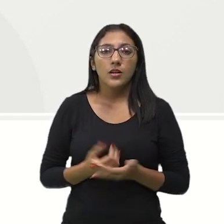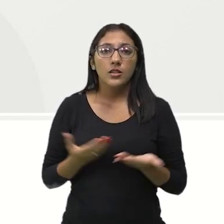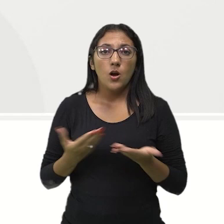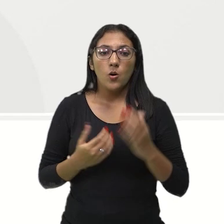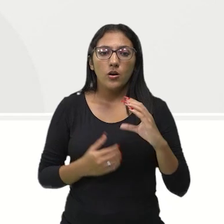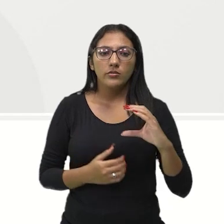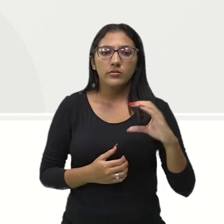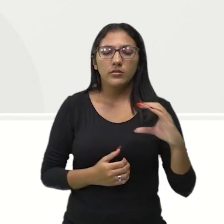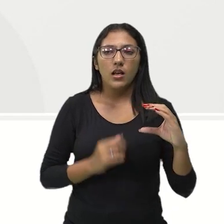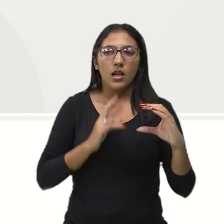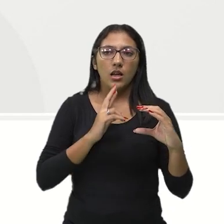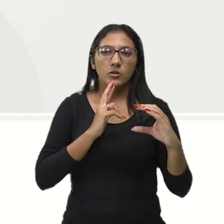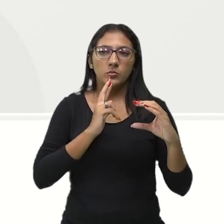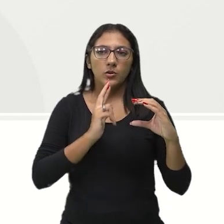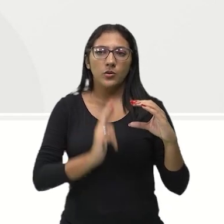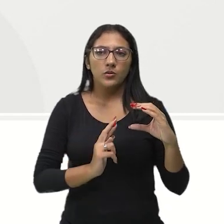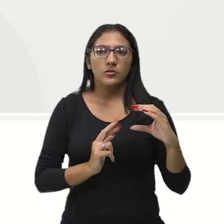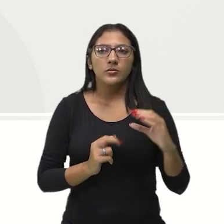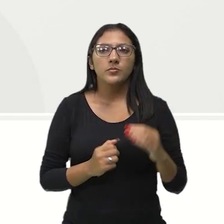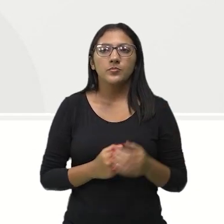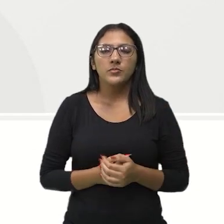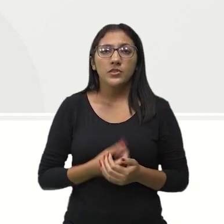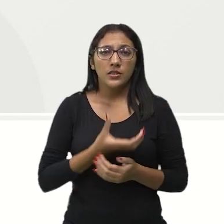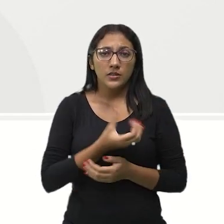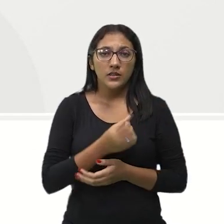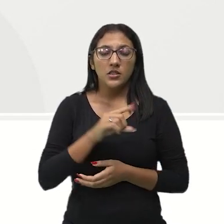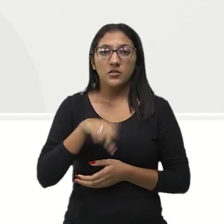nós vamos obter, então,